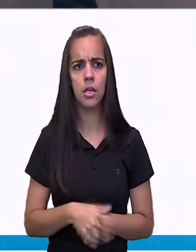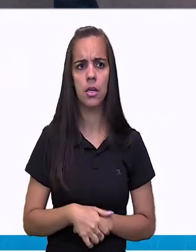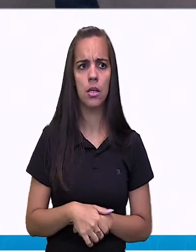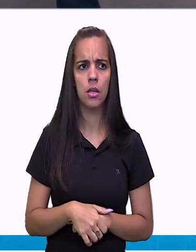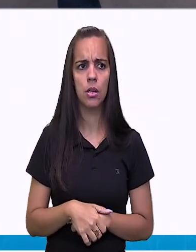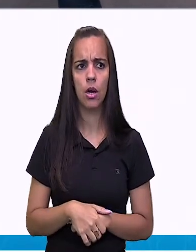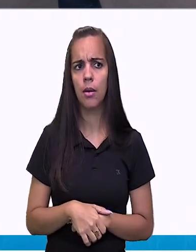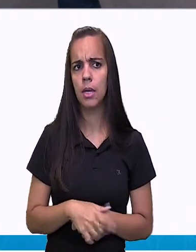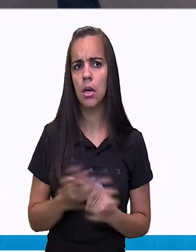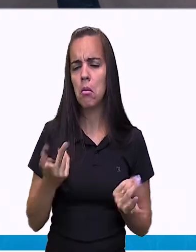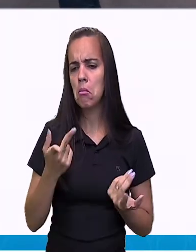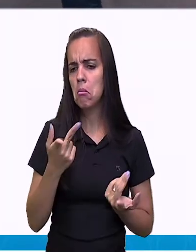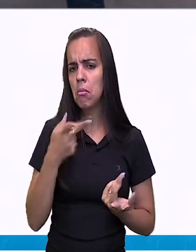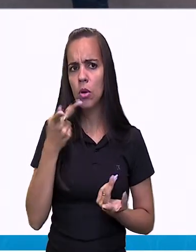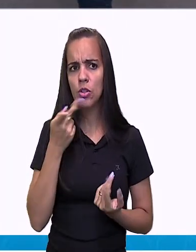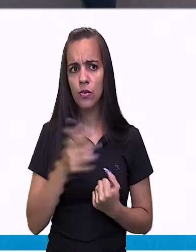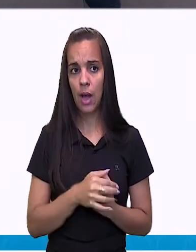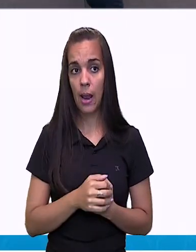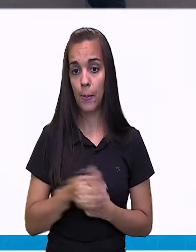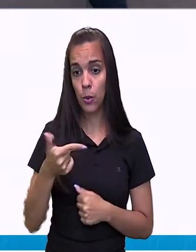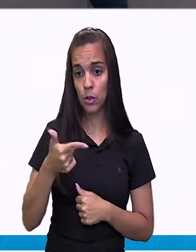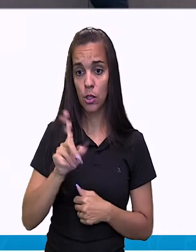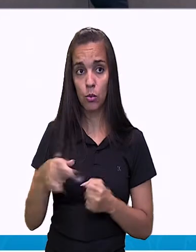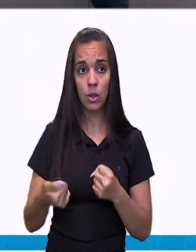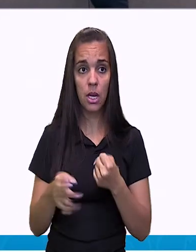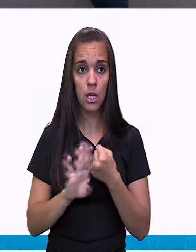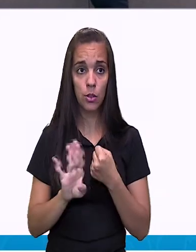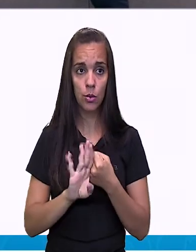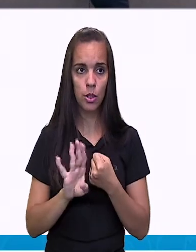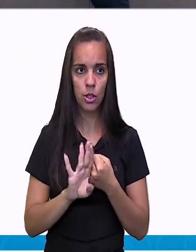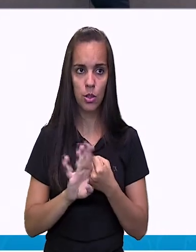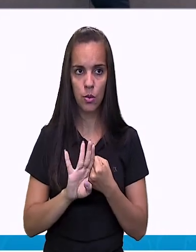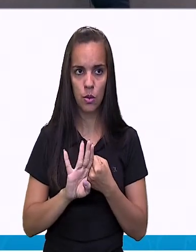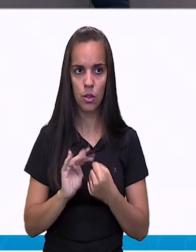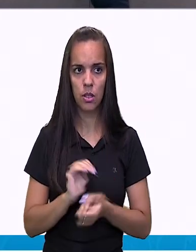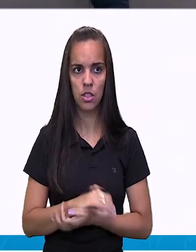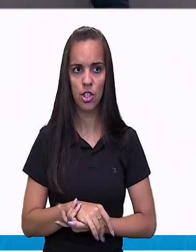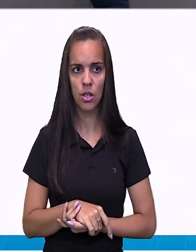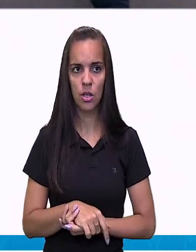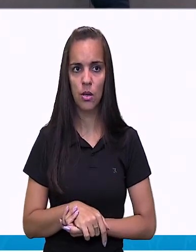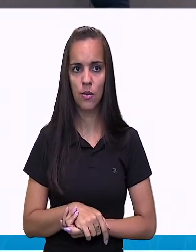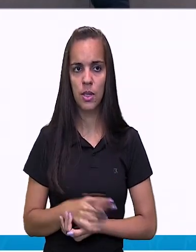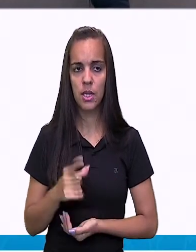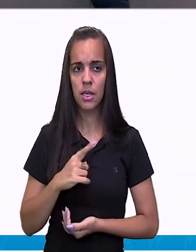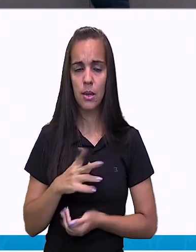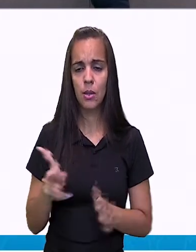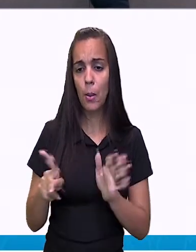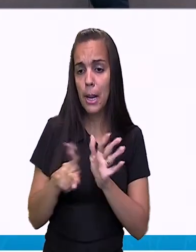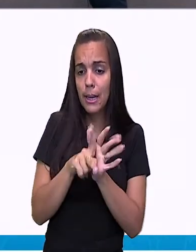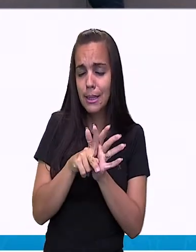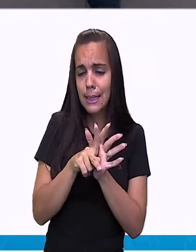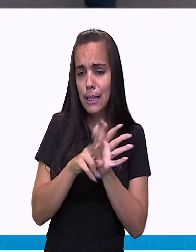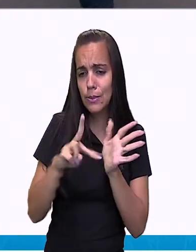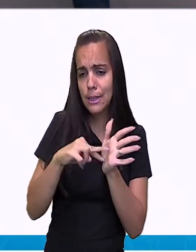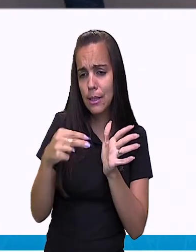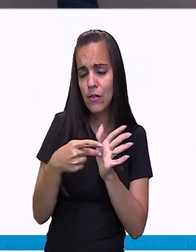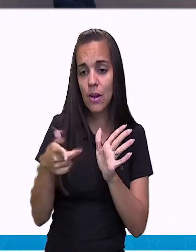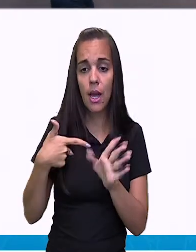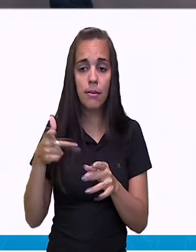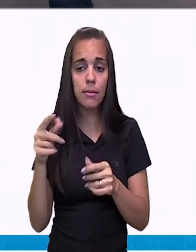colocaríamos até um nome. Então, esse segundo, ele tem um valor de nome, de